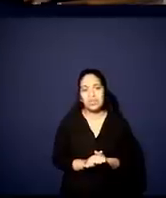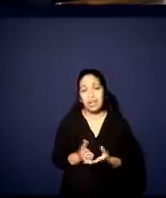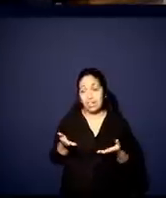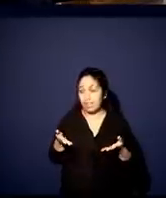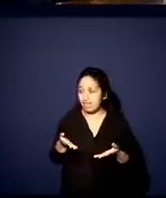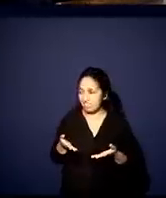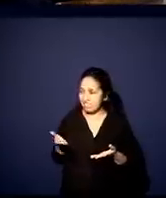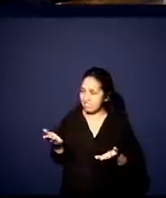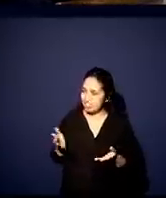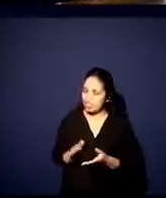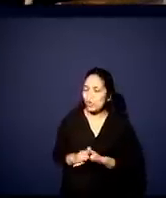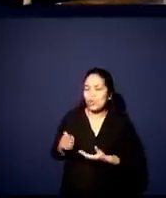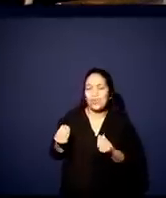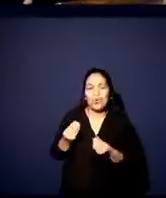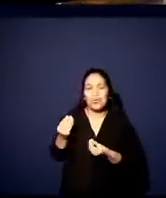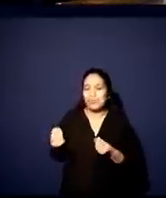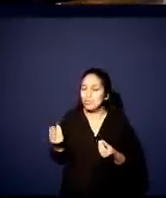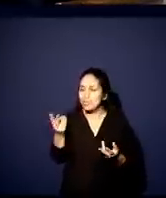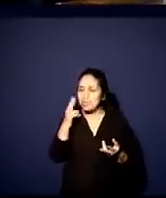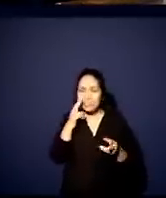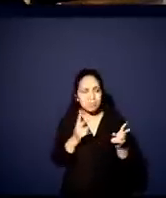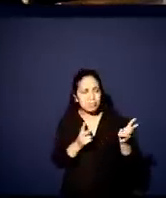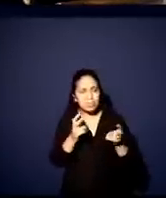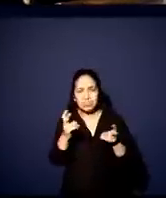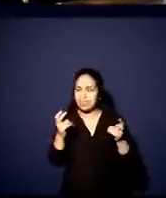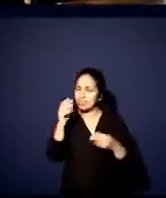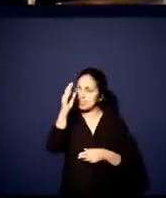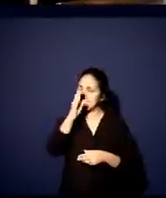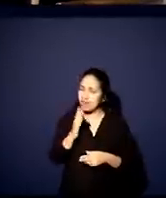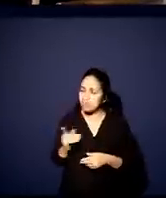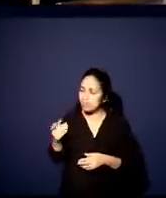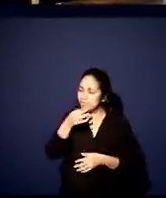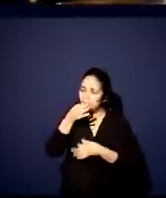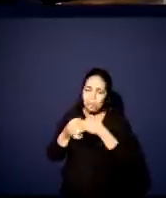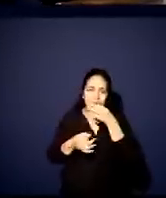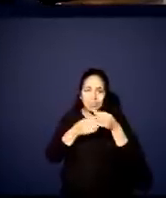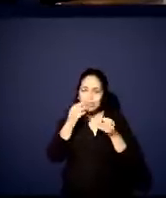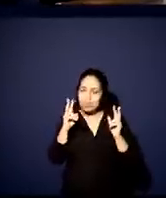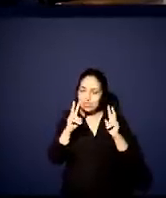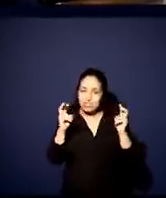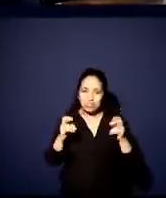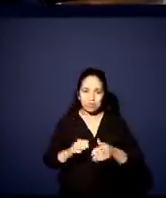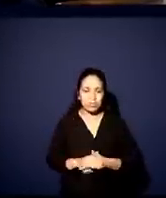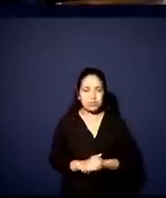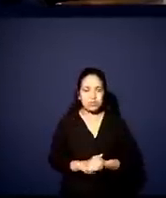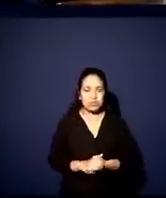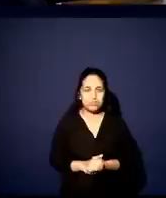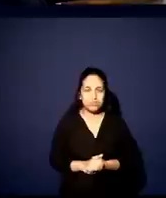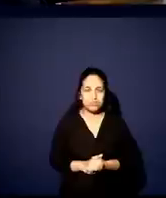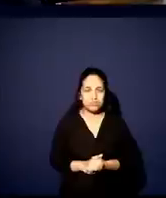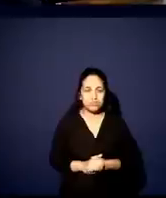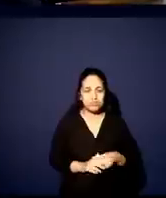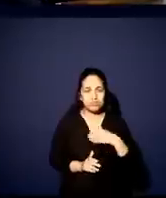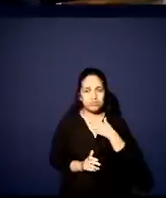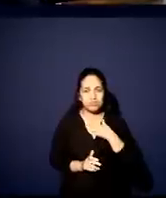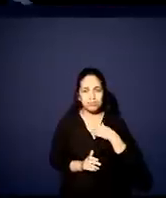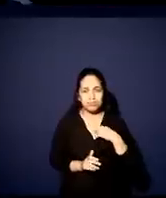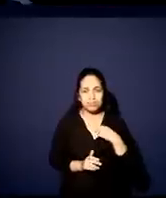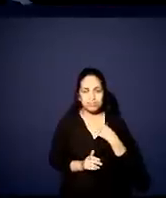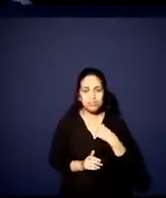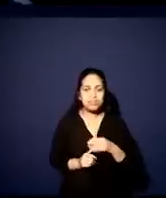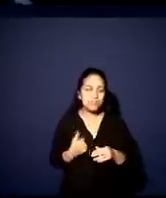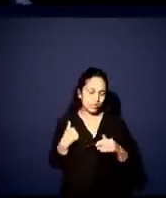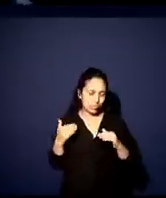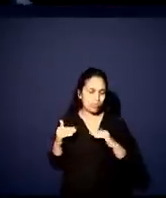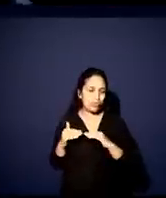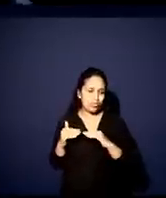aqui, como você está vendo o Brasil e quais seriam os seus comentários sobre esse tema? Bem, eu